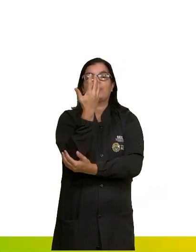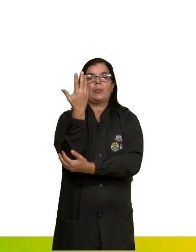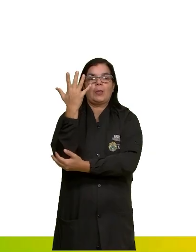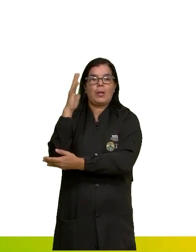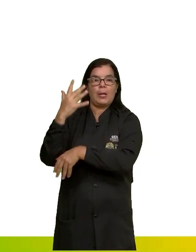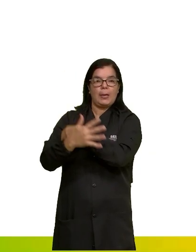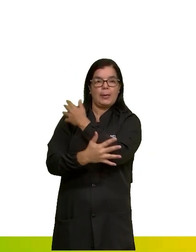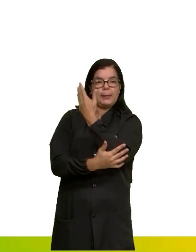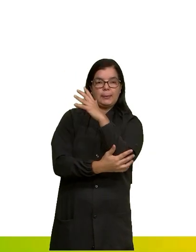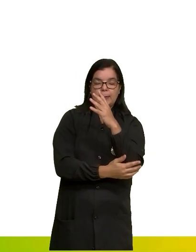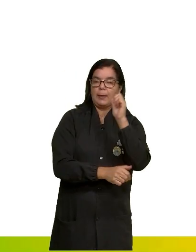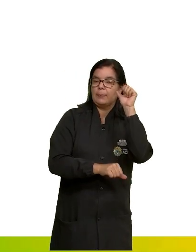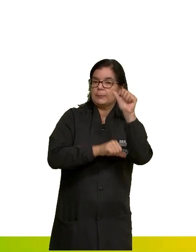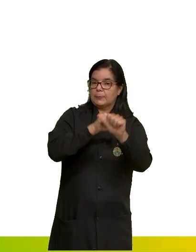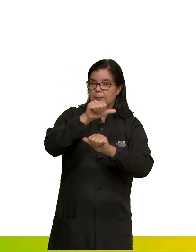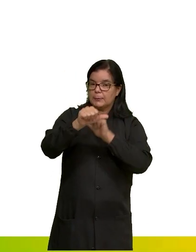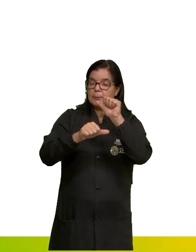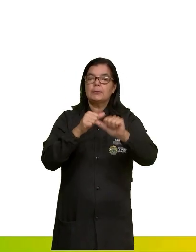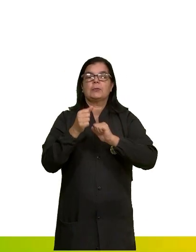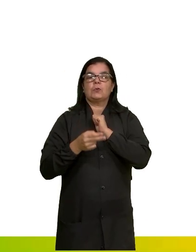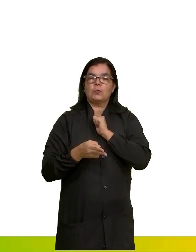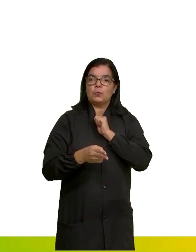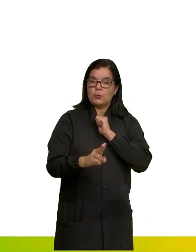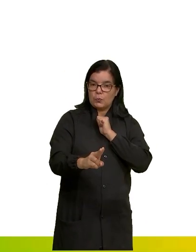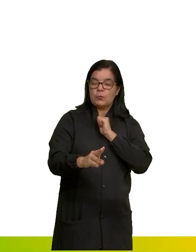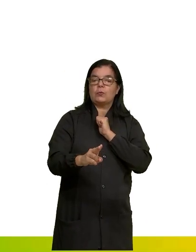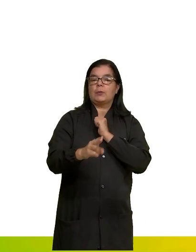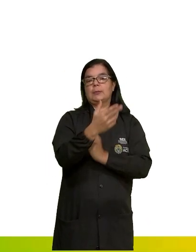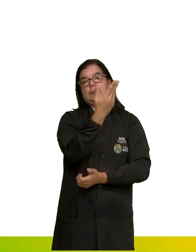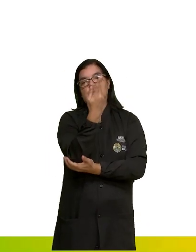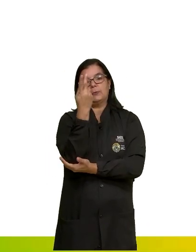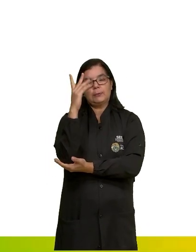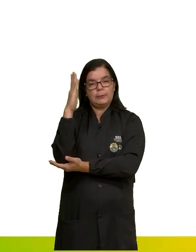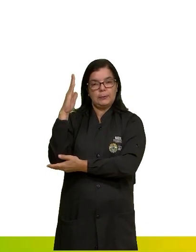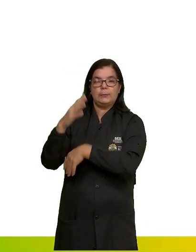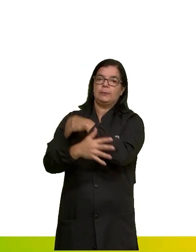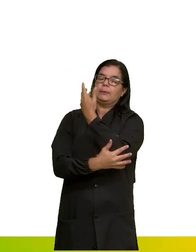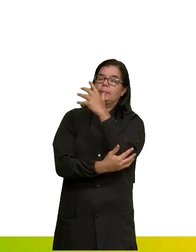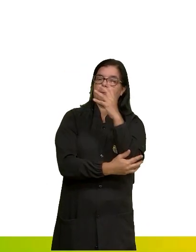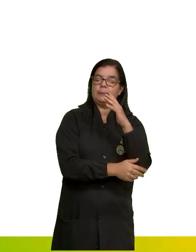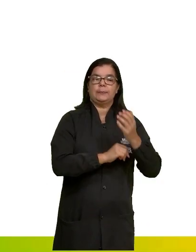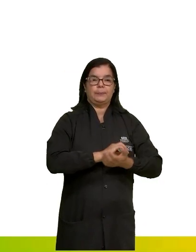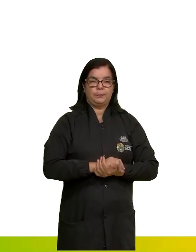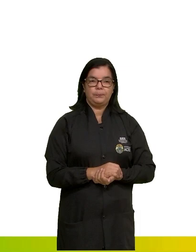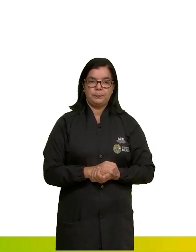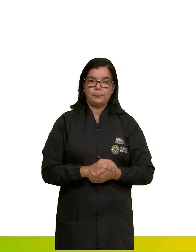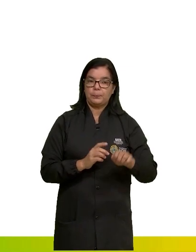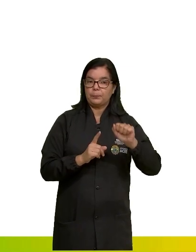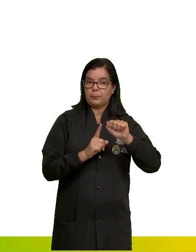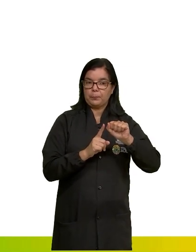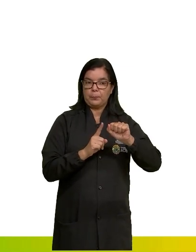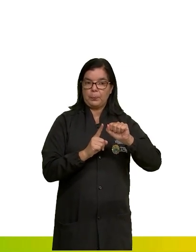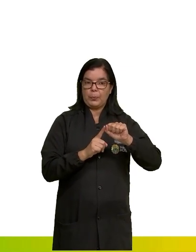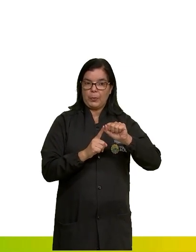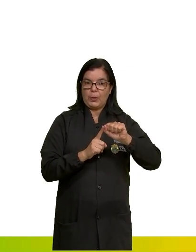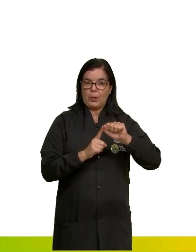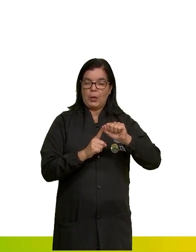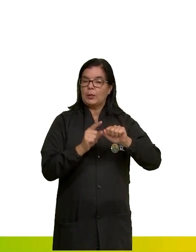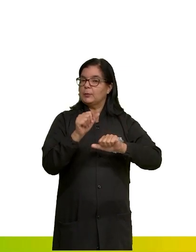Físis relacionada à mudança e à continuidade da natureza? Letra